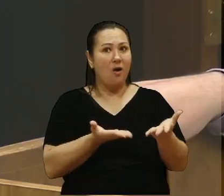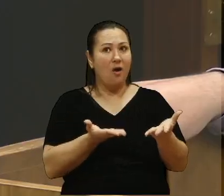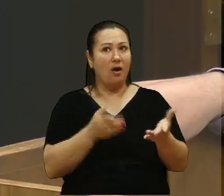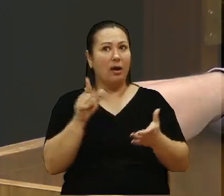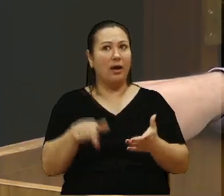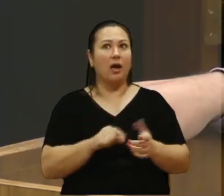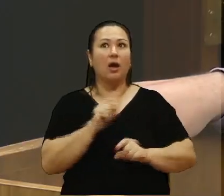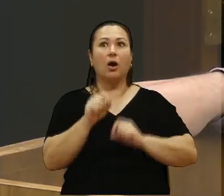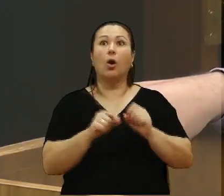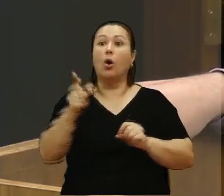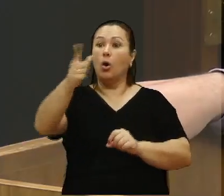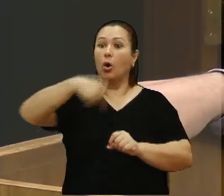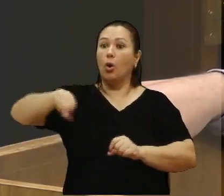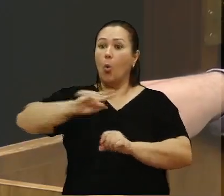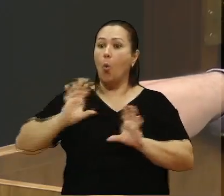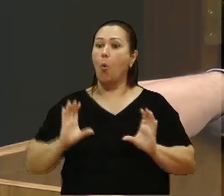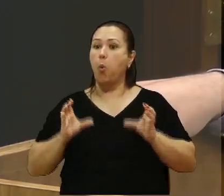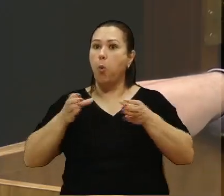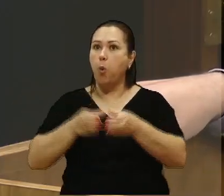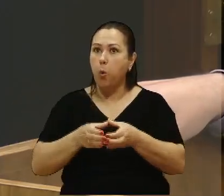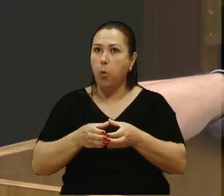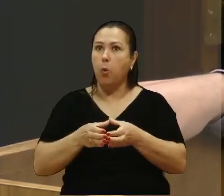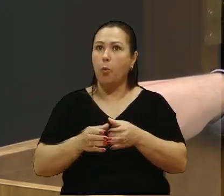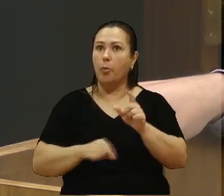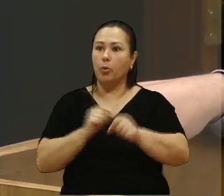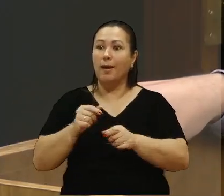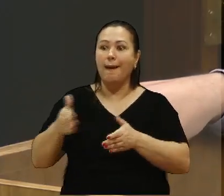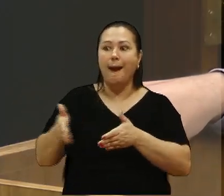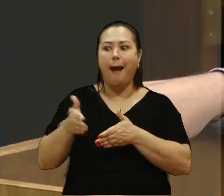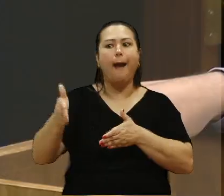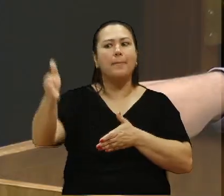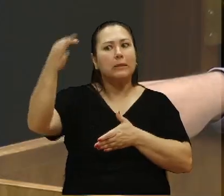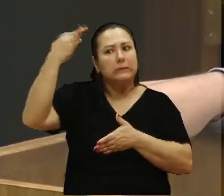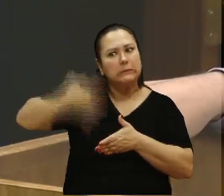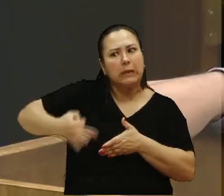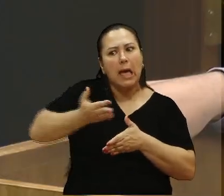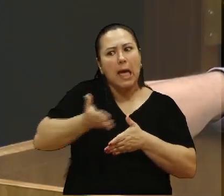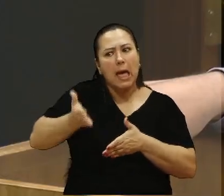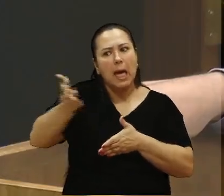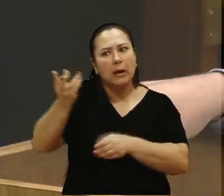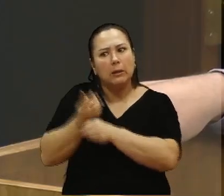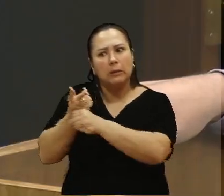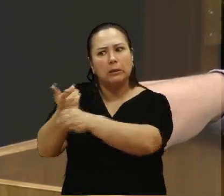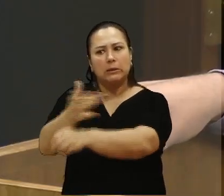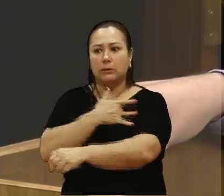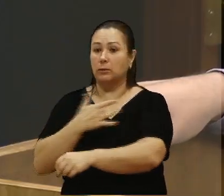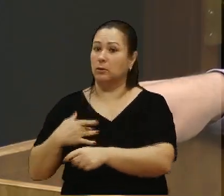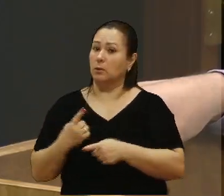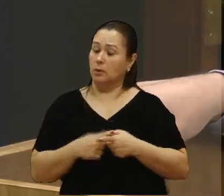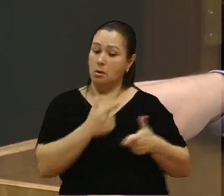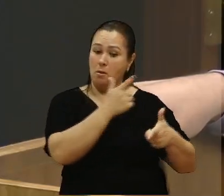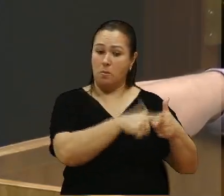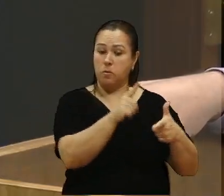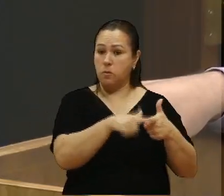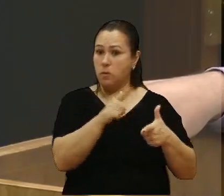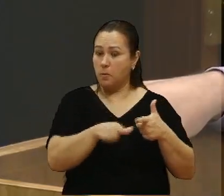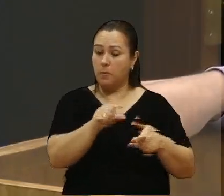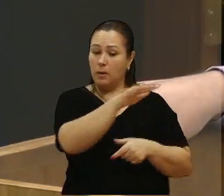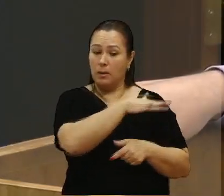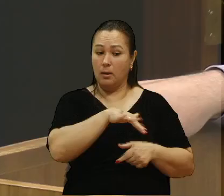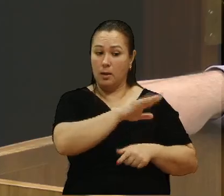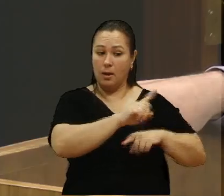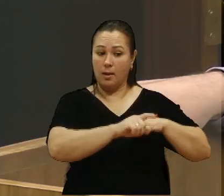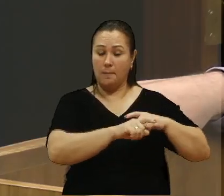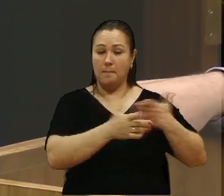essa embarcação rumar para o caminho certo, porque o naufrágio da gestão da